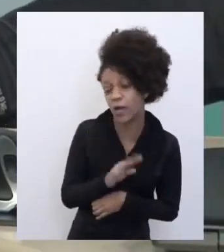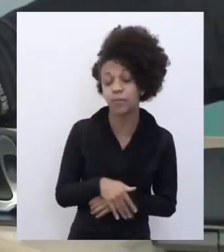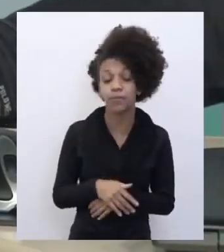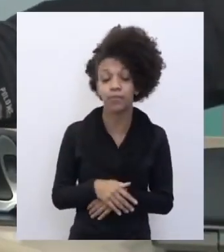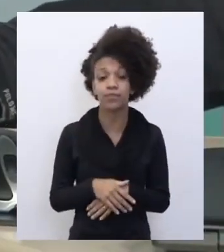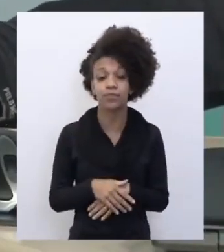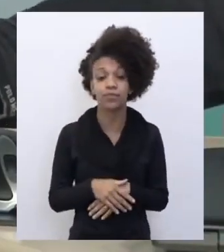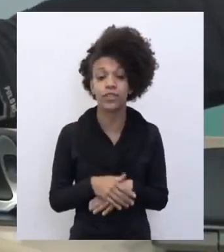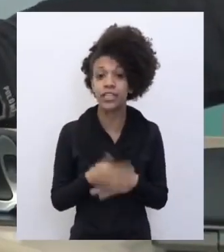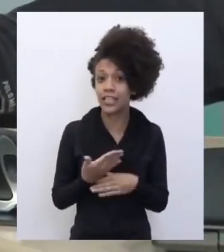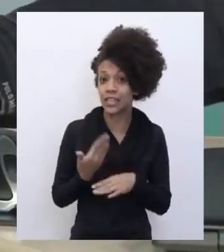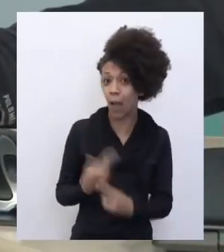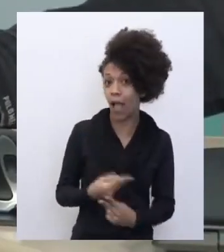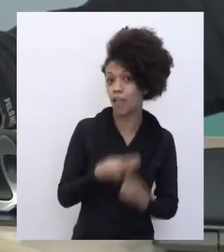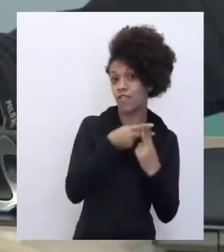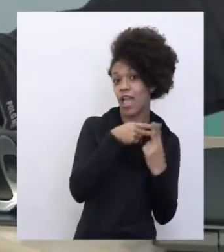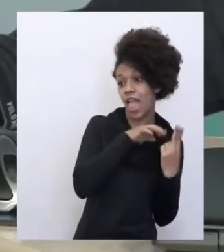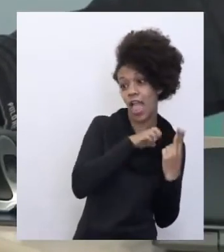então posta lá no hashtag